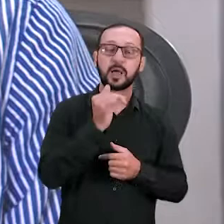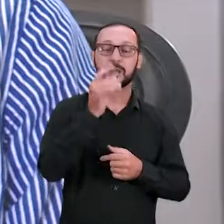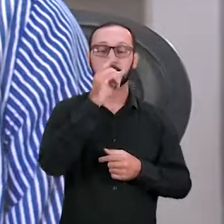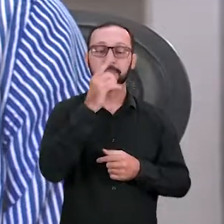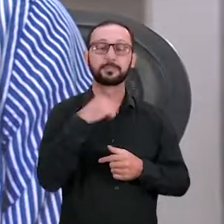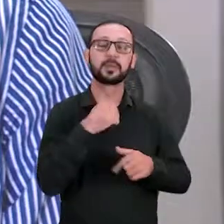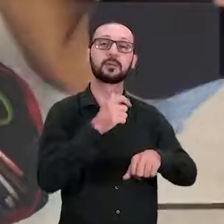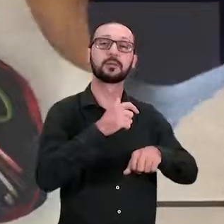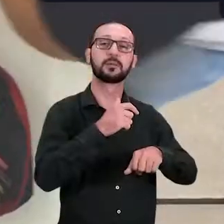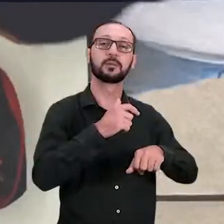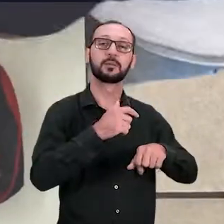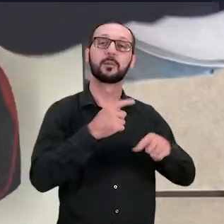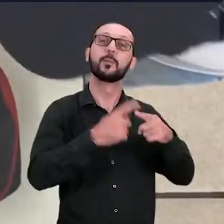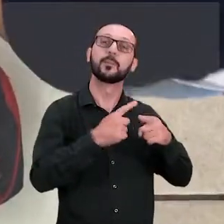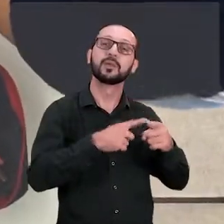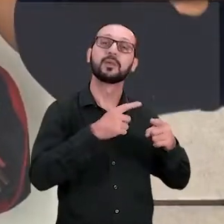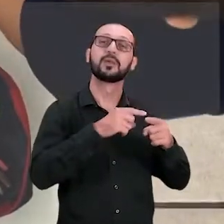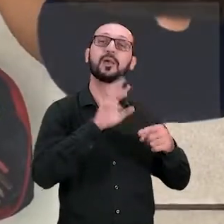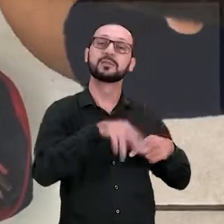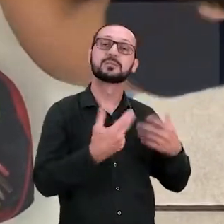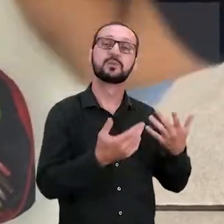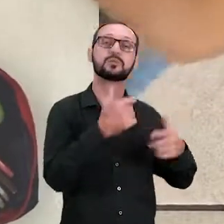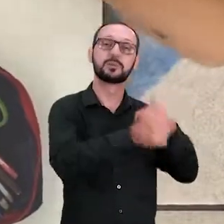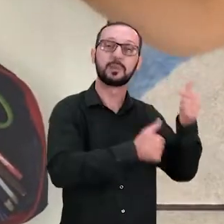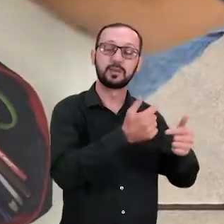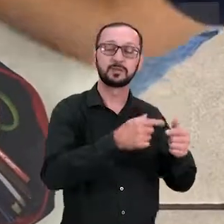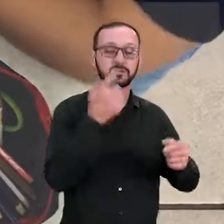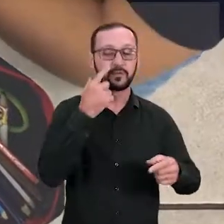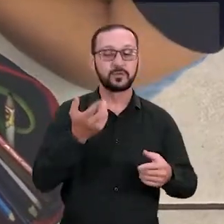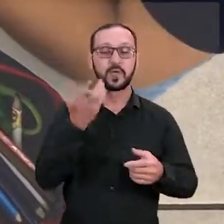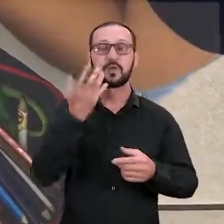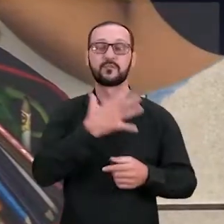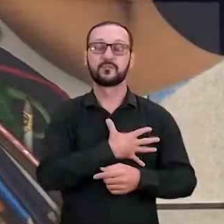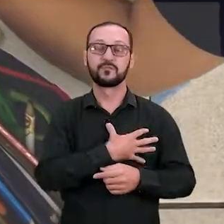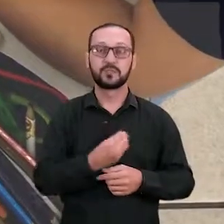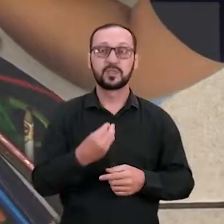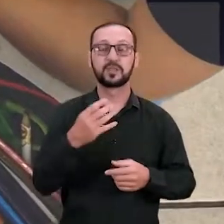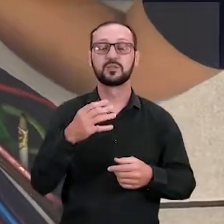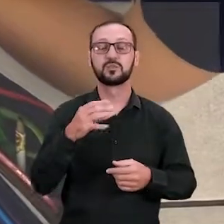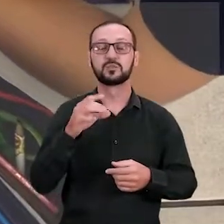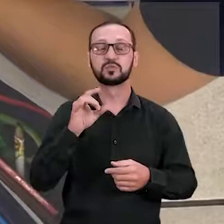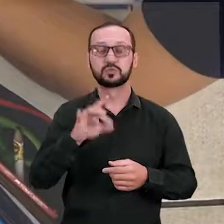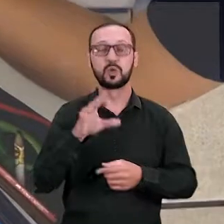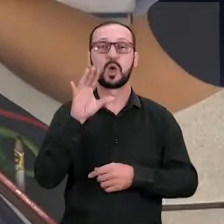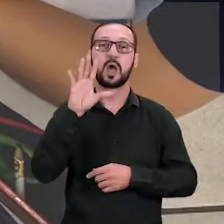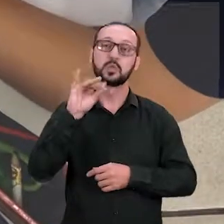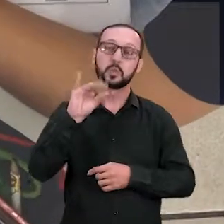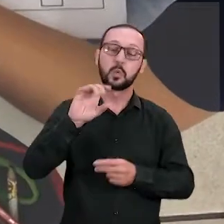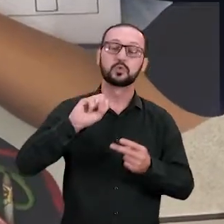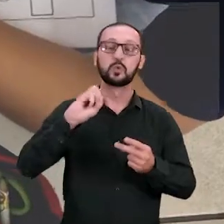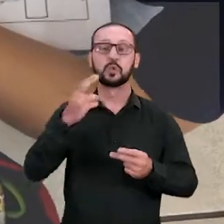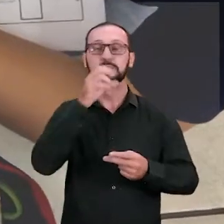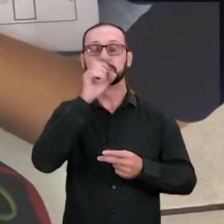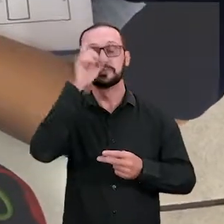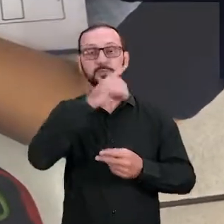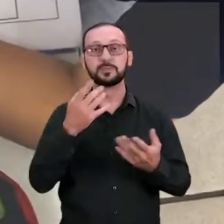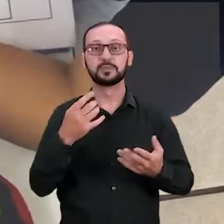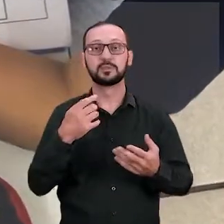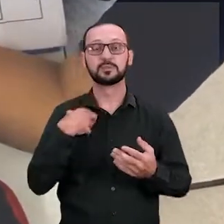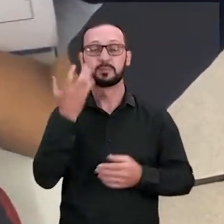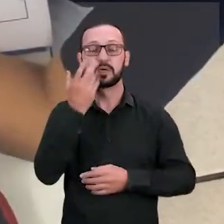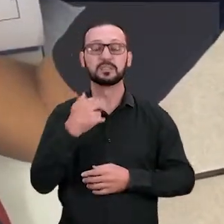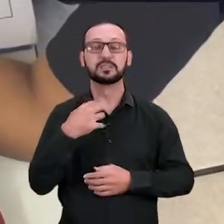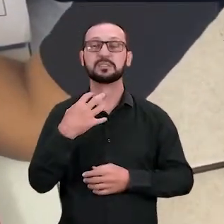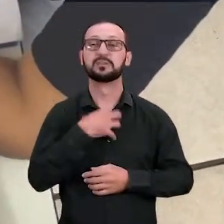por motivos de trabalho, só veem o pequeno à noite ou fim de semana. Isso acaba criando uma situação